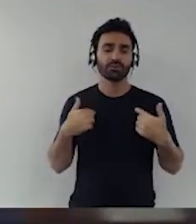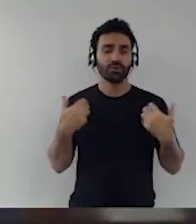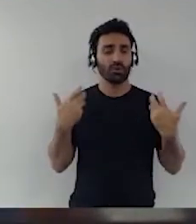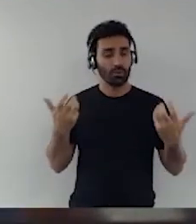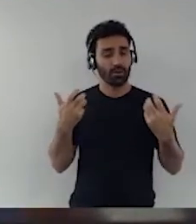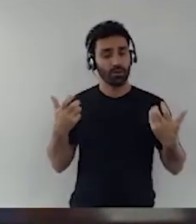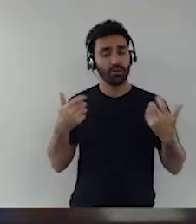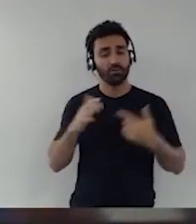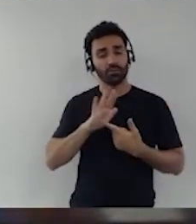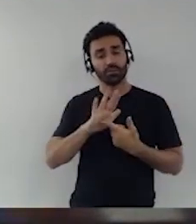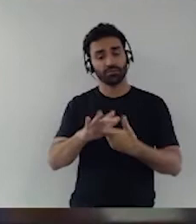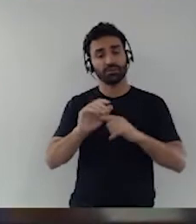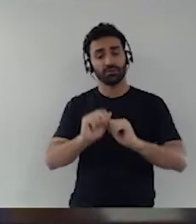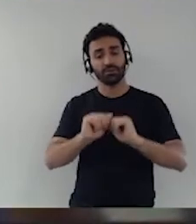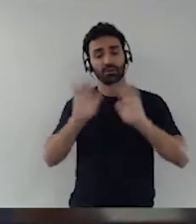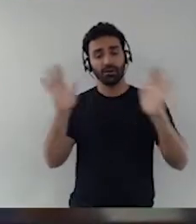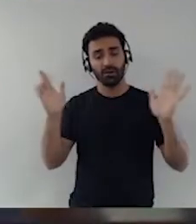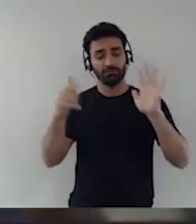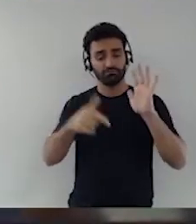aqui registrado essa obra,